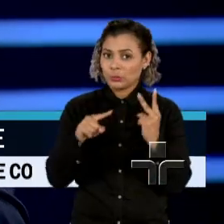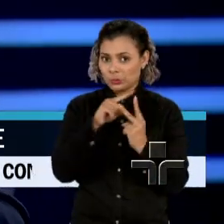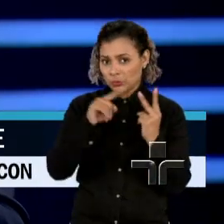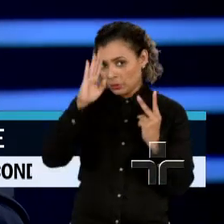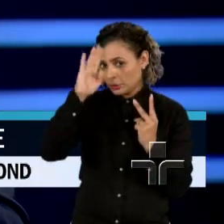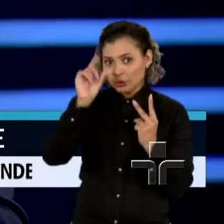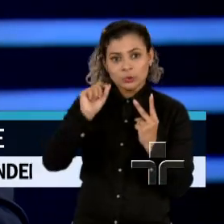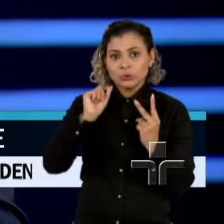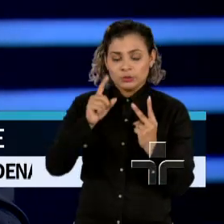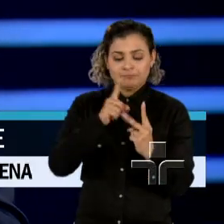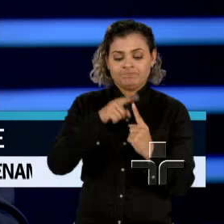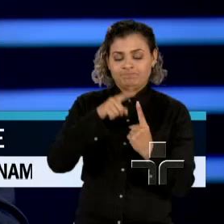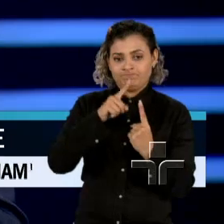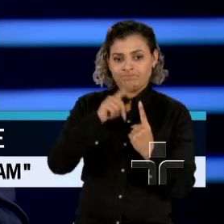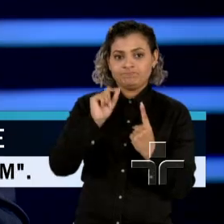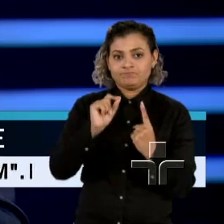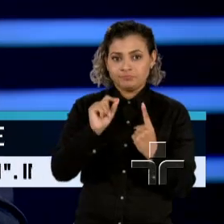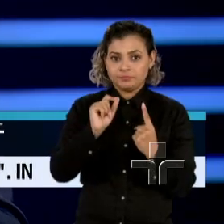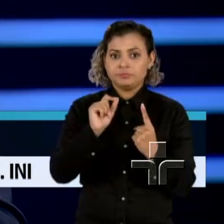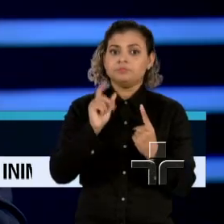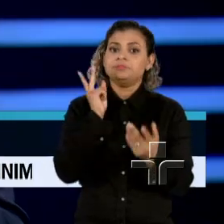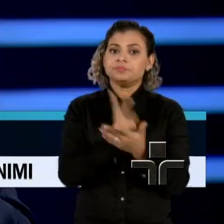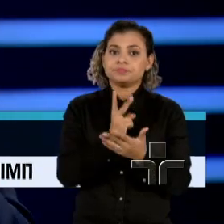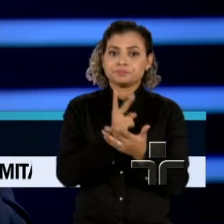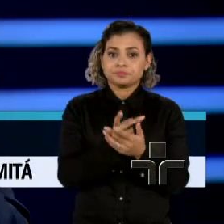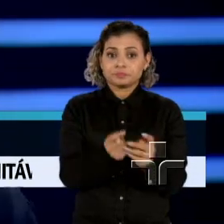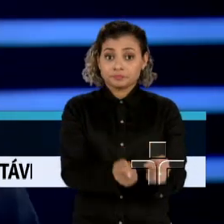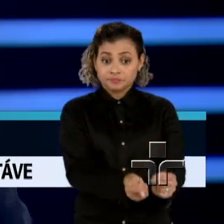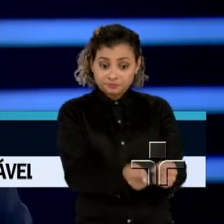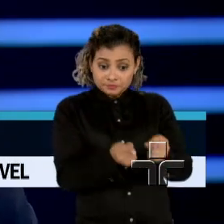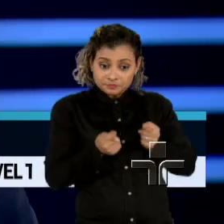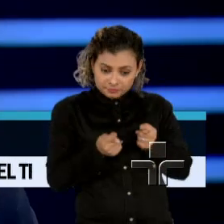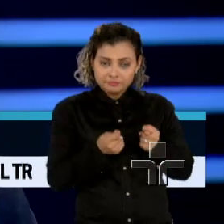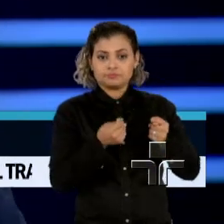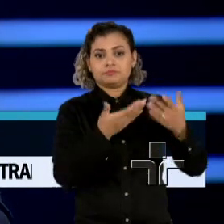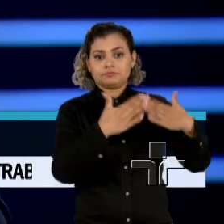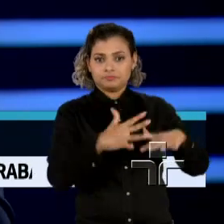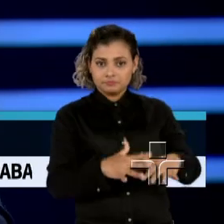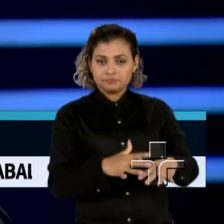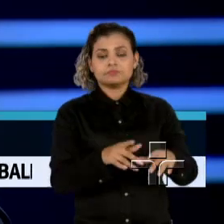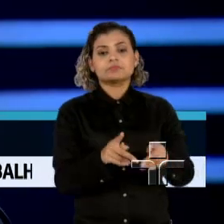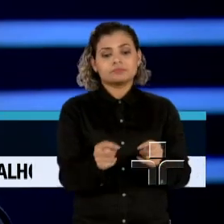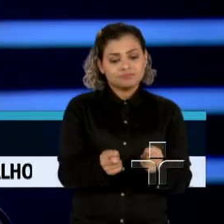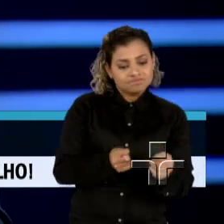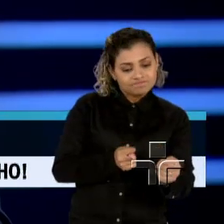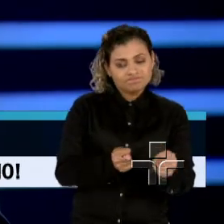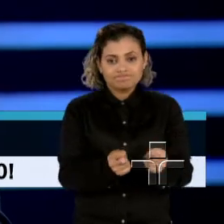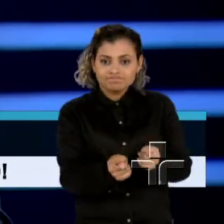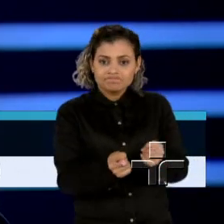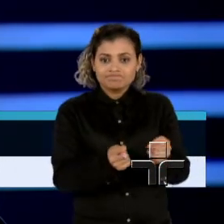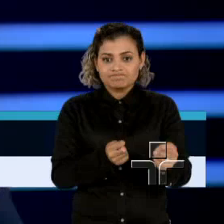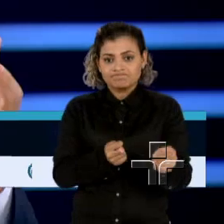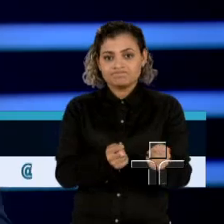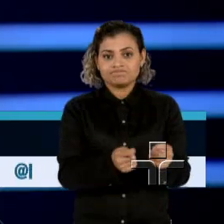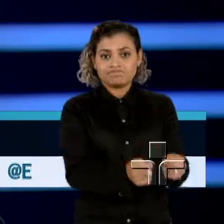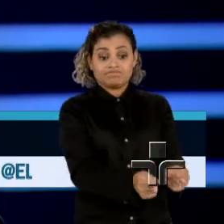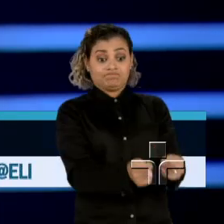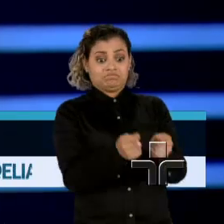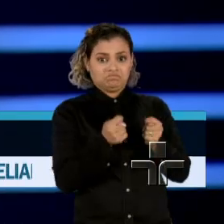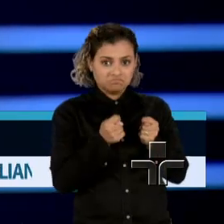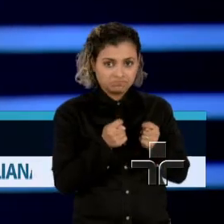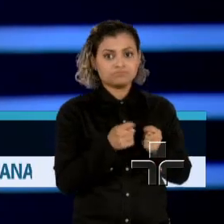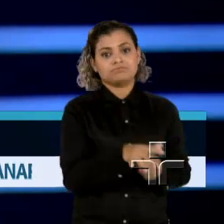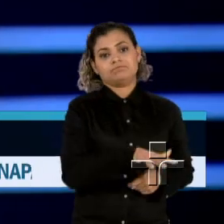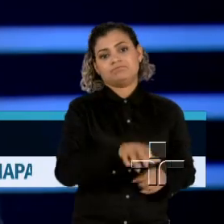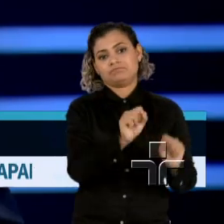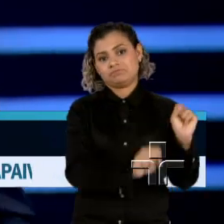aí. Uma é o seguinte, toda recessão é também um processo de ajuste, o famoso freio de arrumação de todas